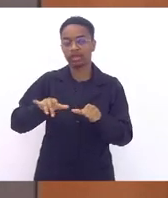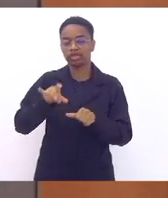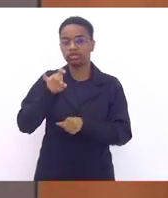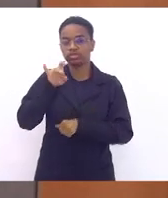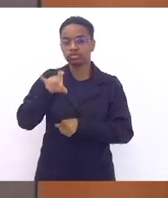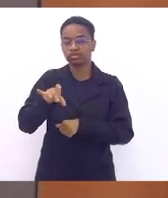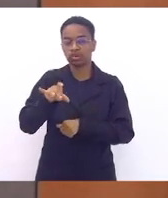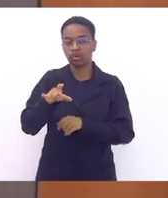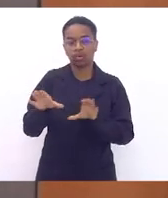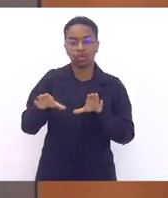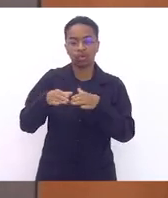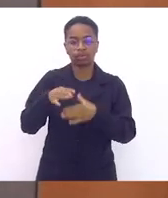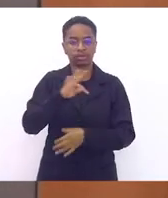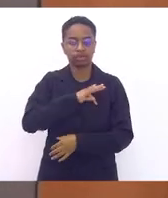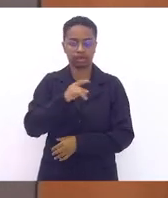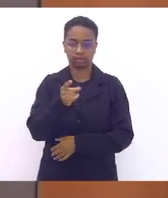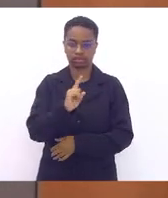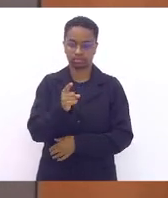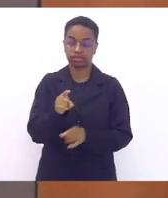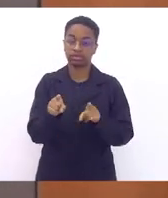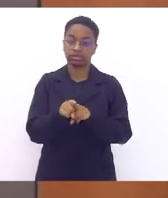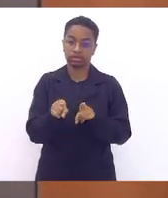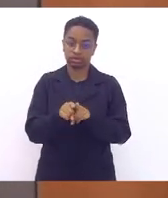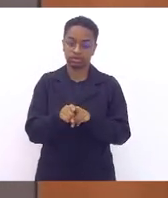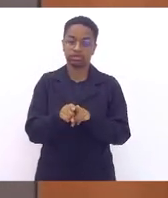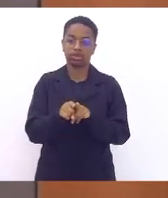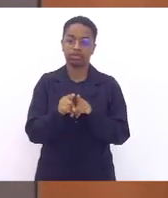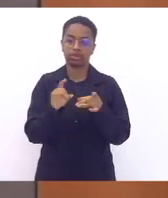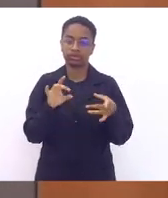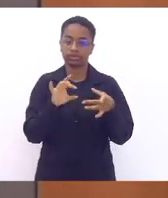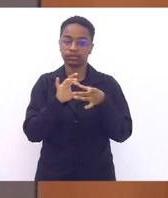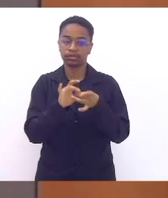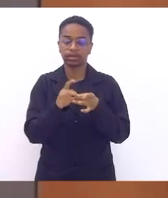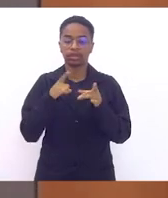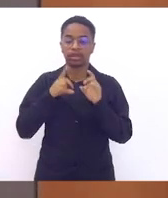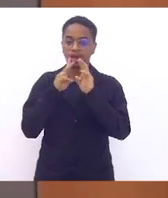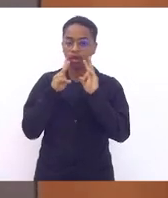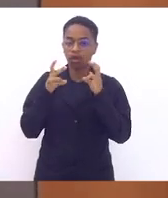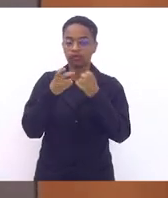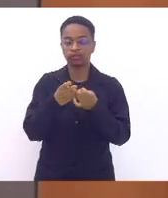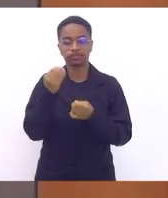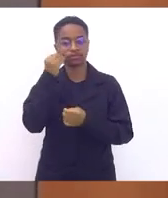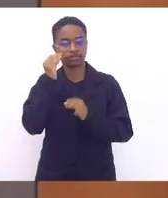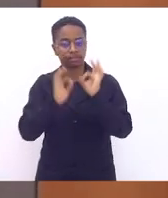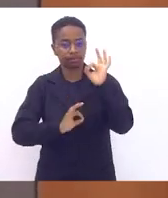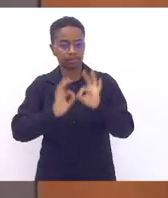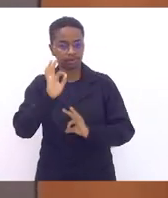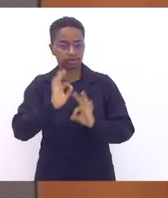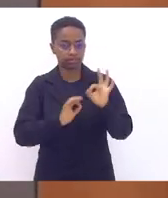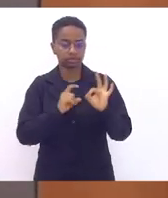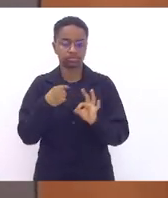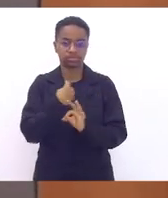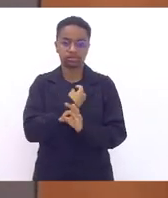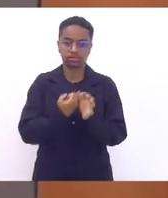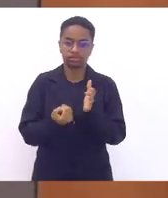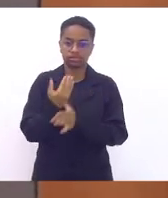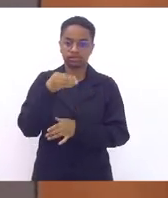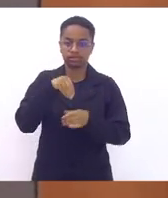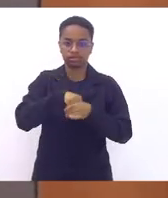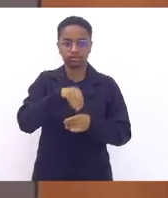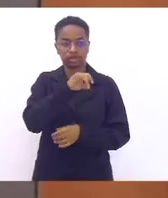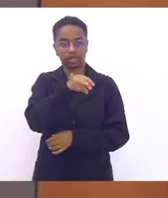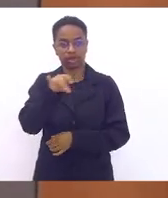pelo corpo técnico, mas foi feita também com base em oficinas de planejamento que a gente fez nos municípios,